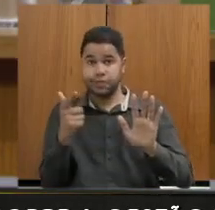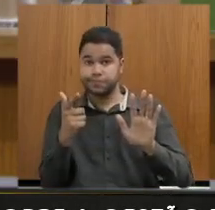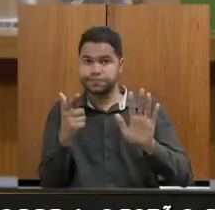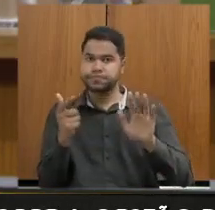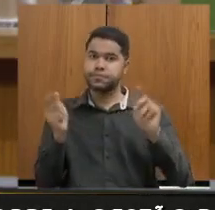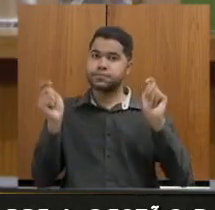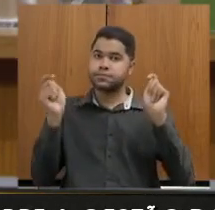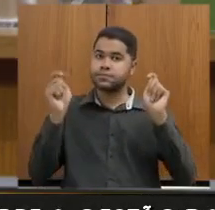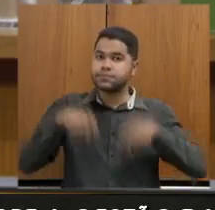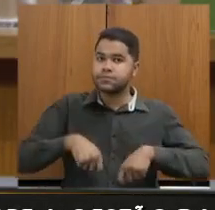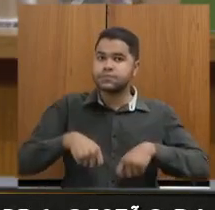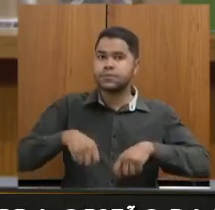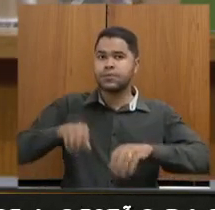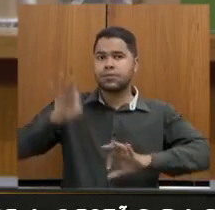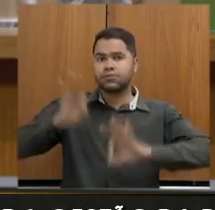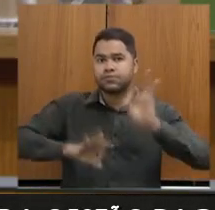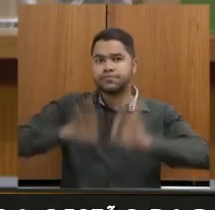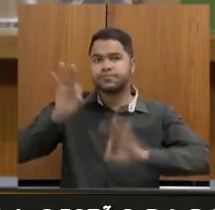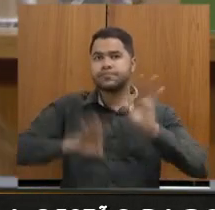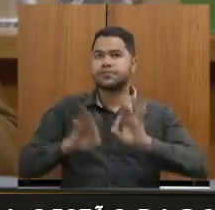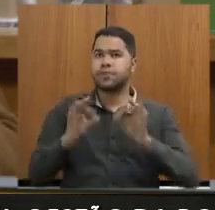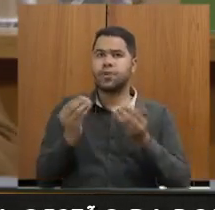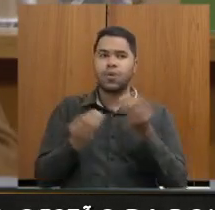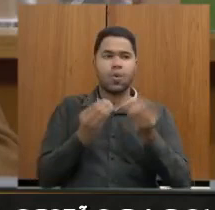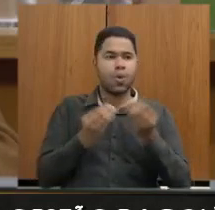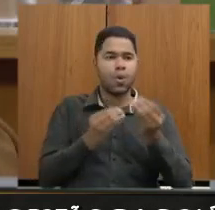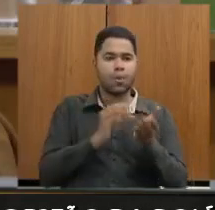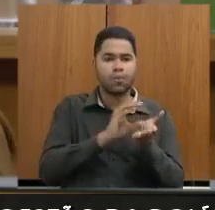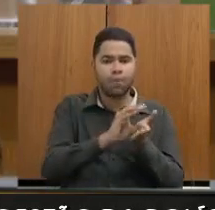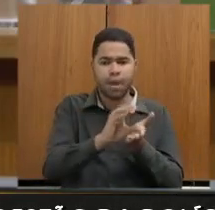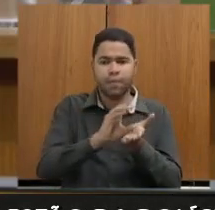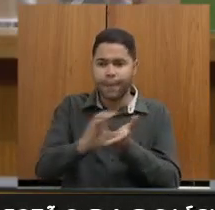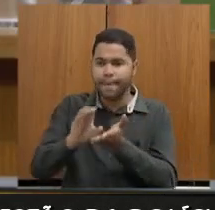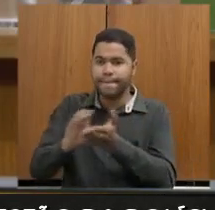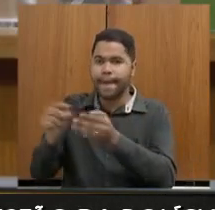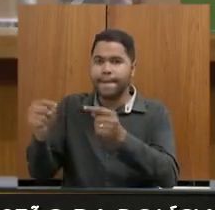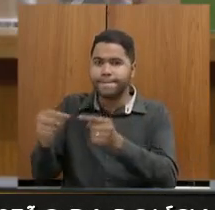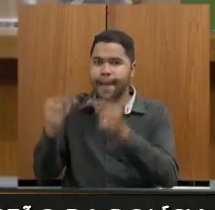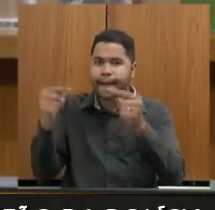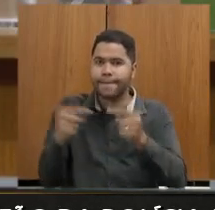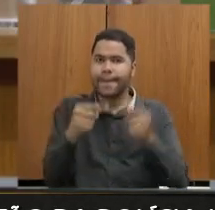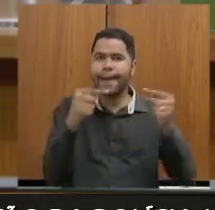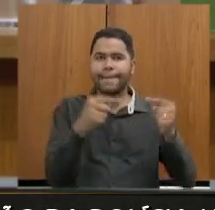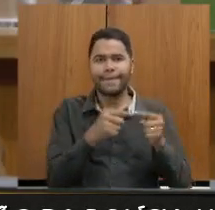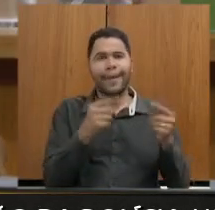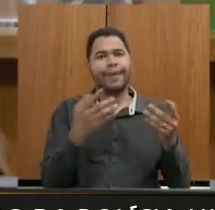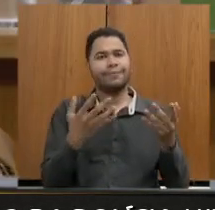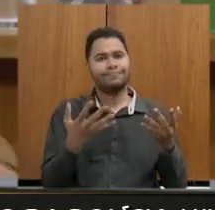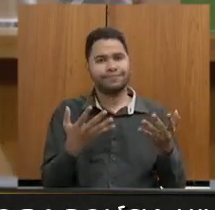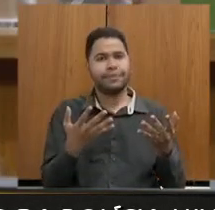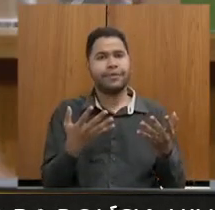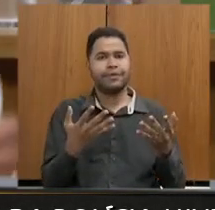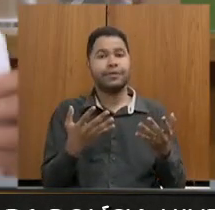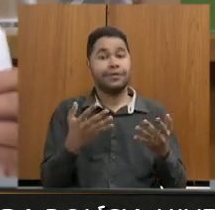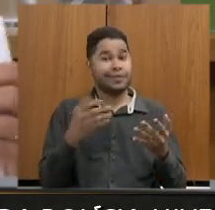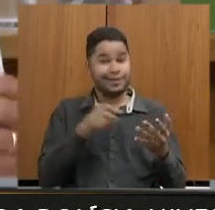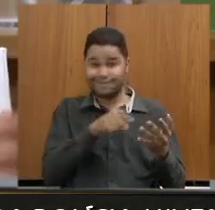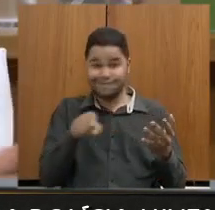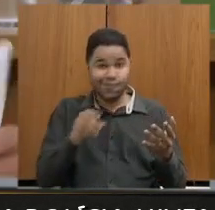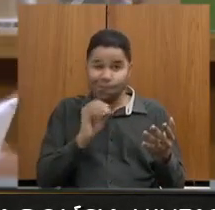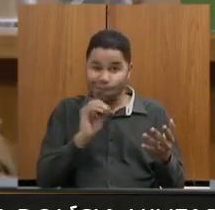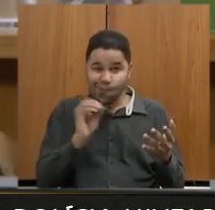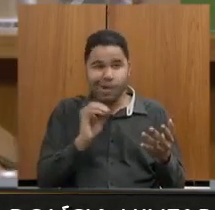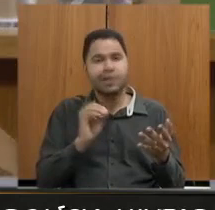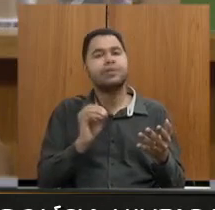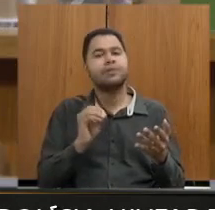né uma capacidade de planejar e de alocar os recursos no local certo nós vamos ter dificuldade em atingir os